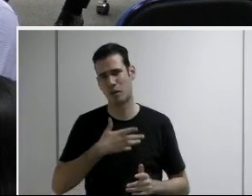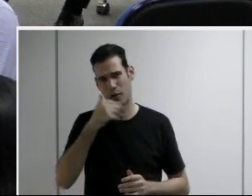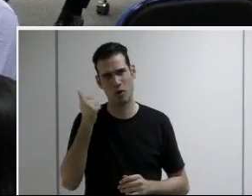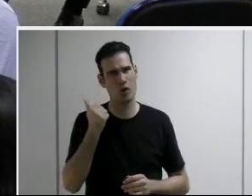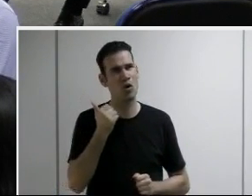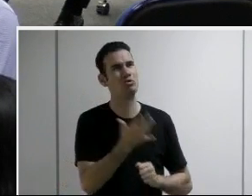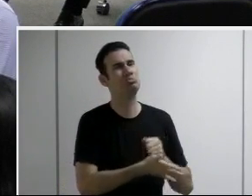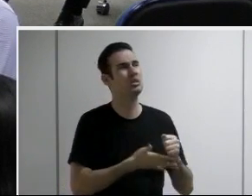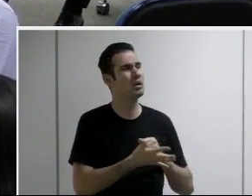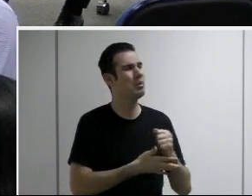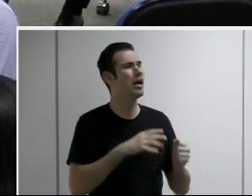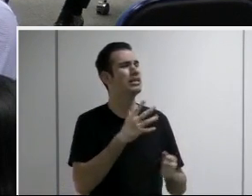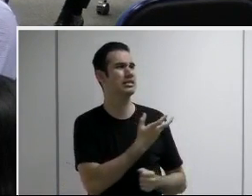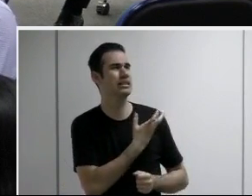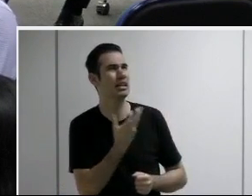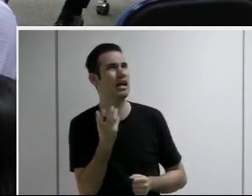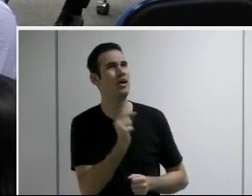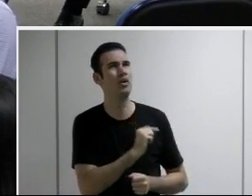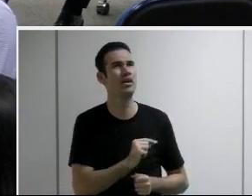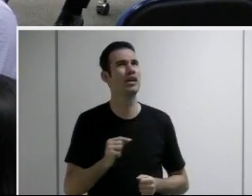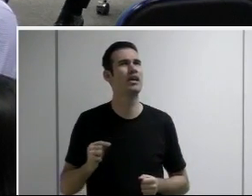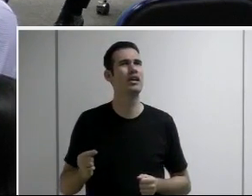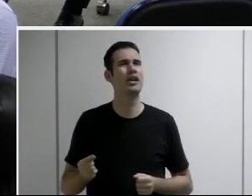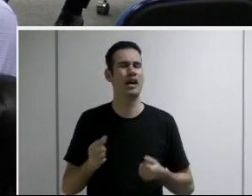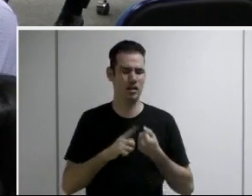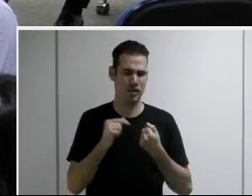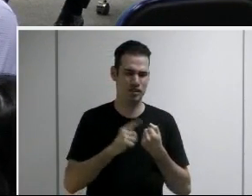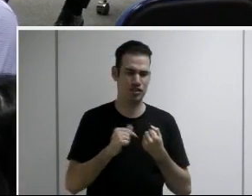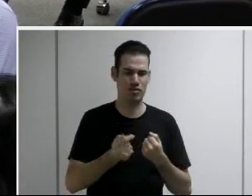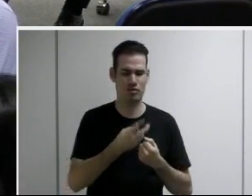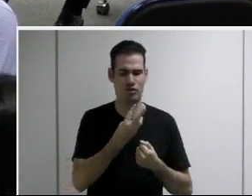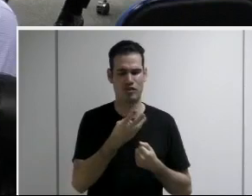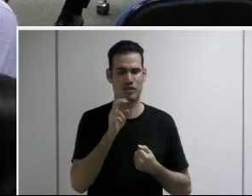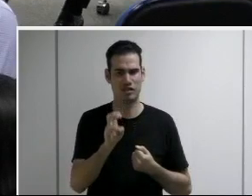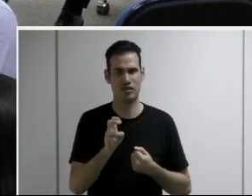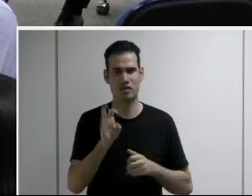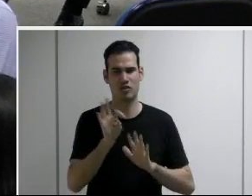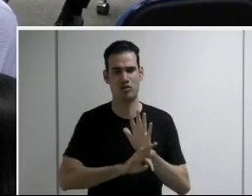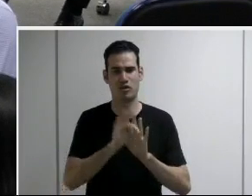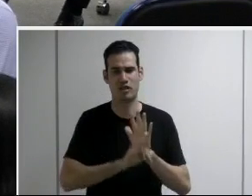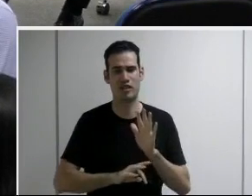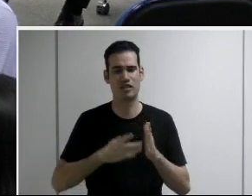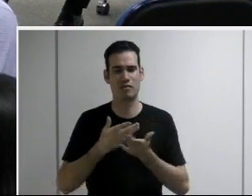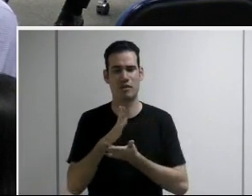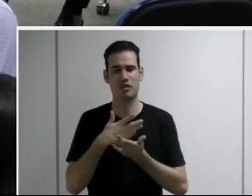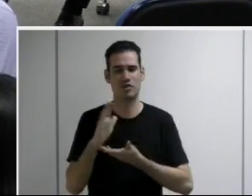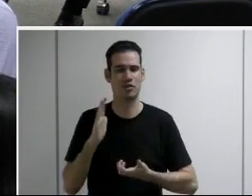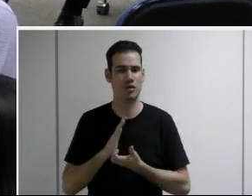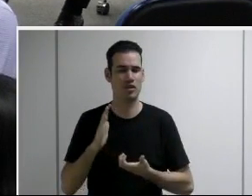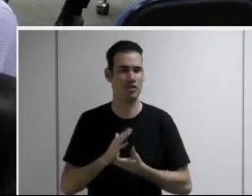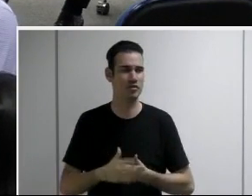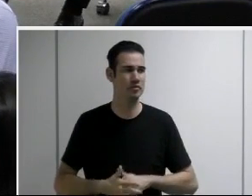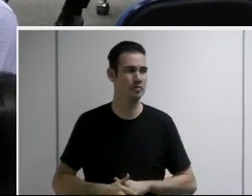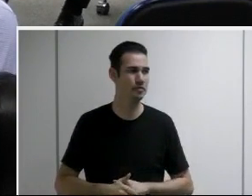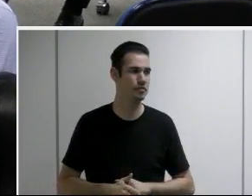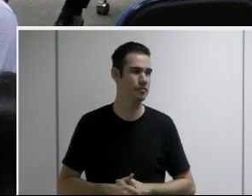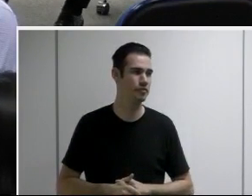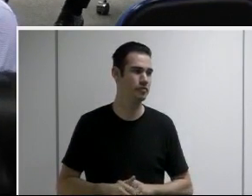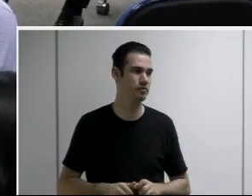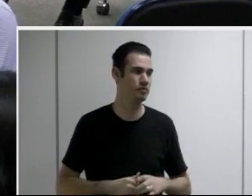aprovação na forma como está no artigo 35, parágrafo 2º do texto que foi aprovado na Câmara. Ou seja,